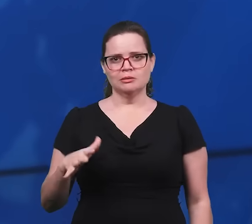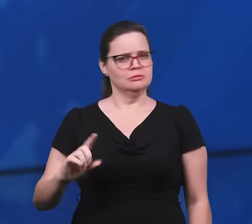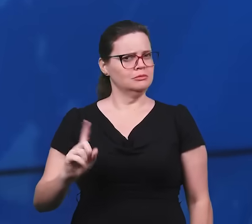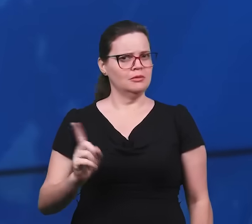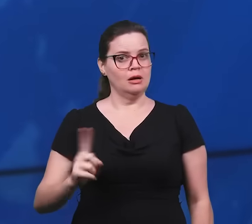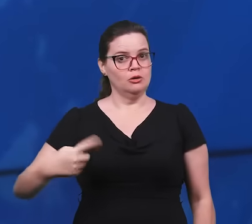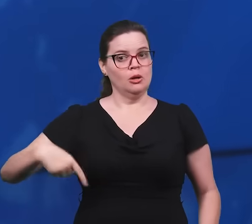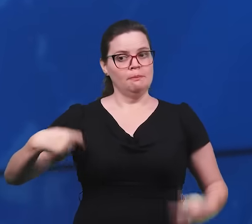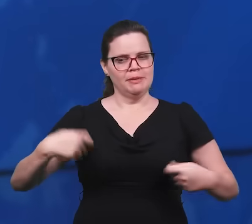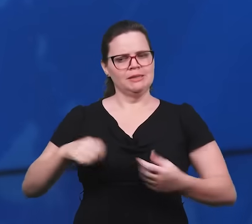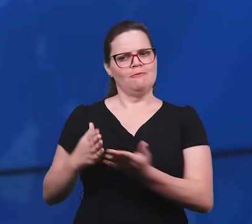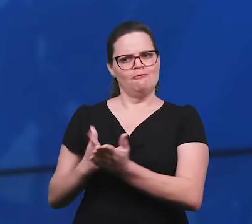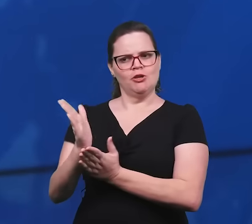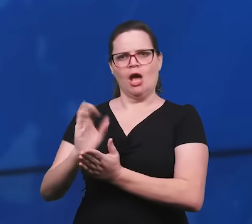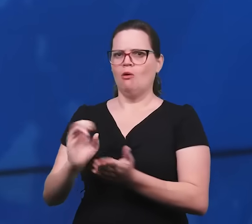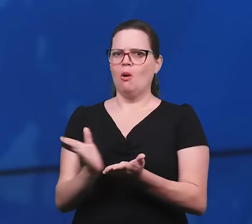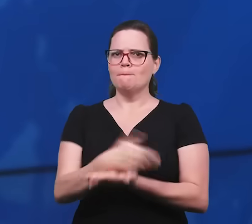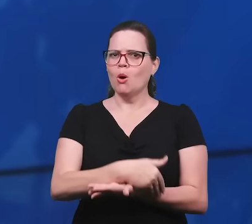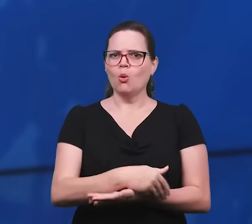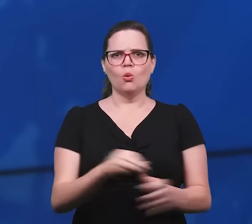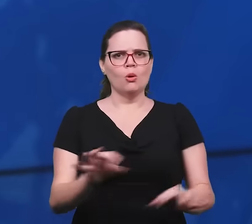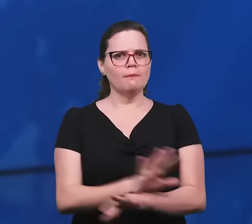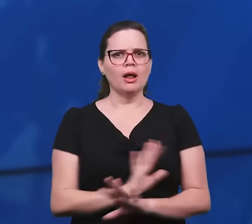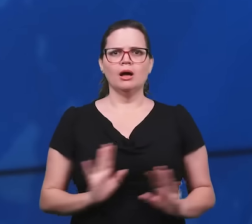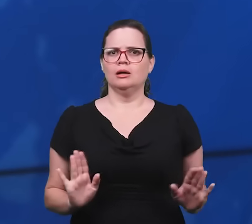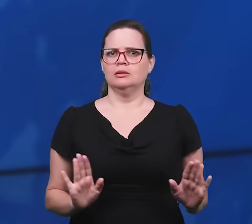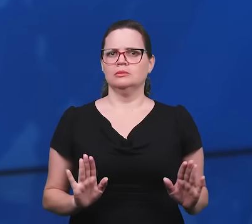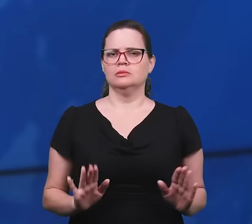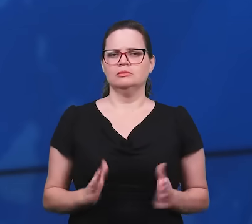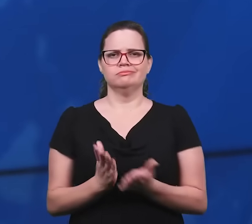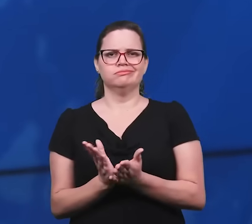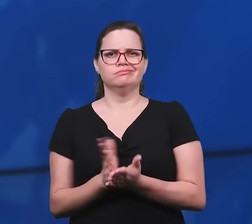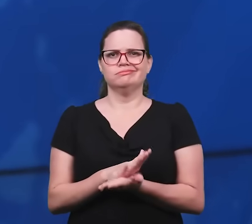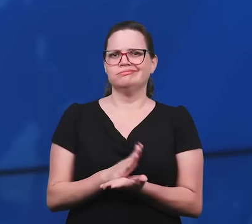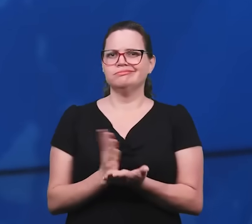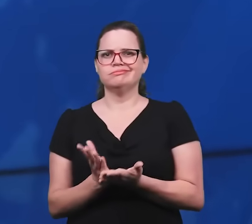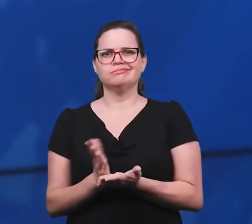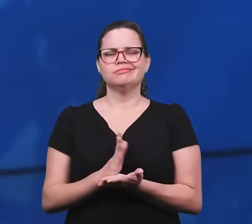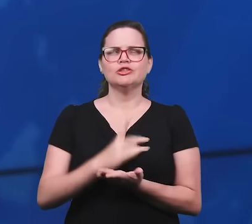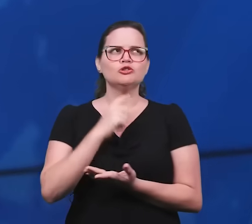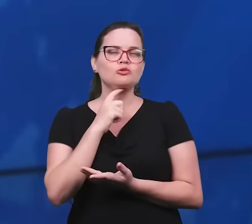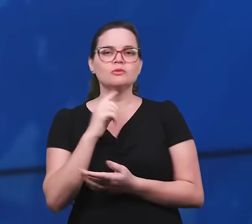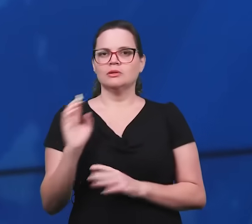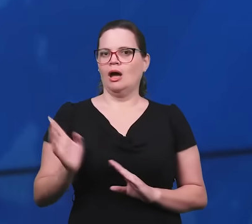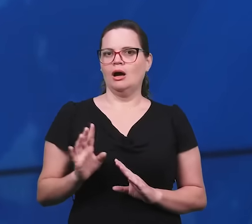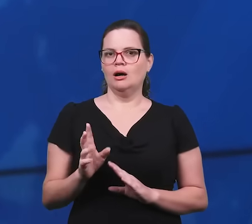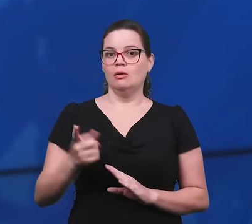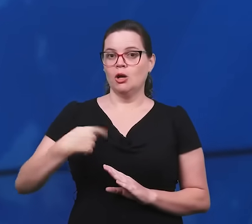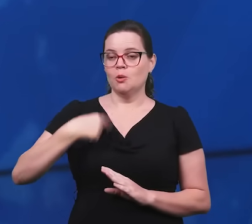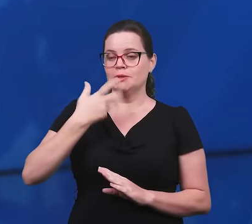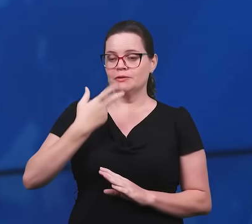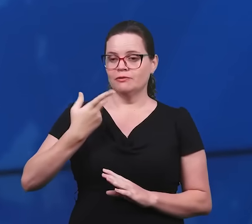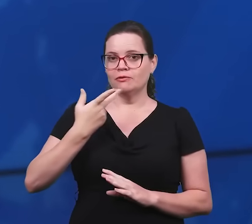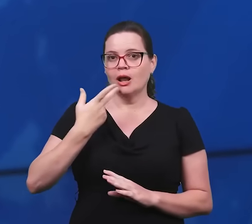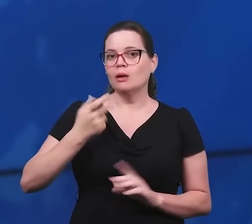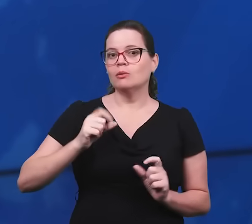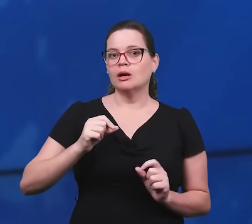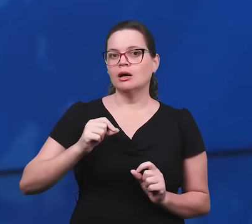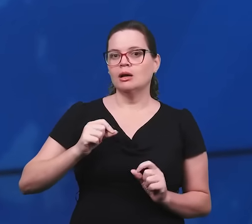ser quentes ou frios. Não devemos ser indecisos. A nossa palavra deve ser